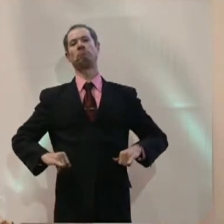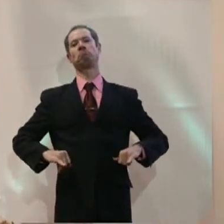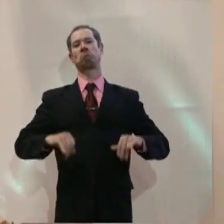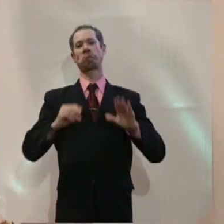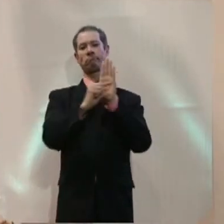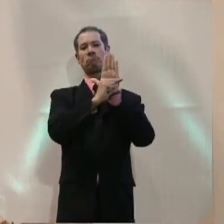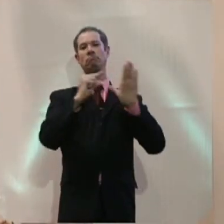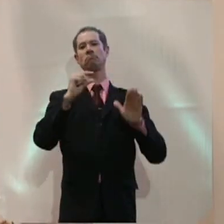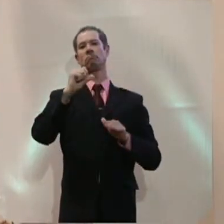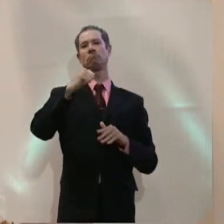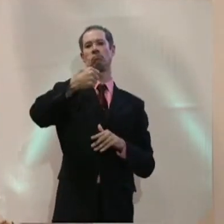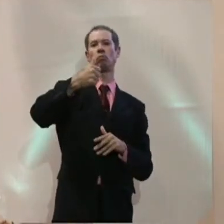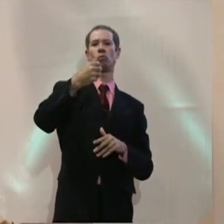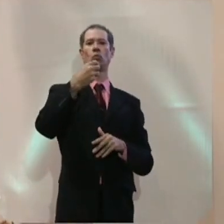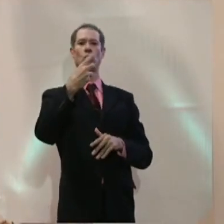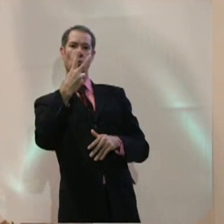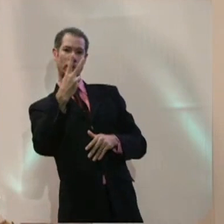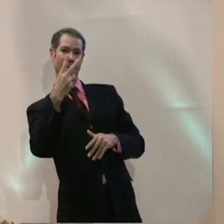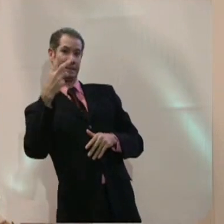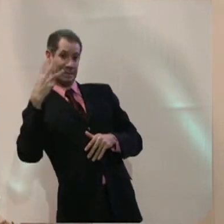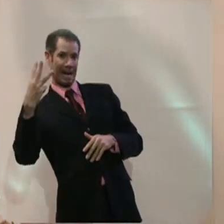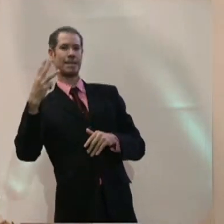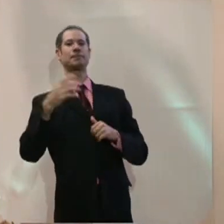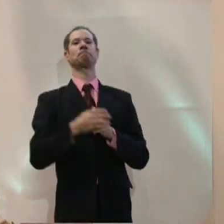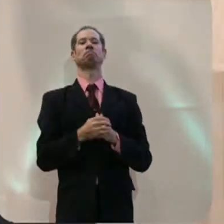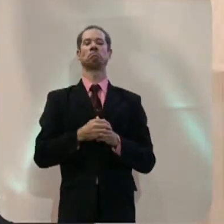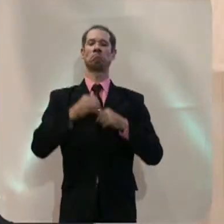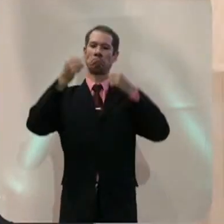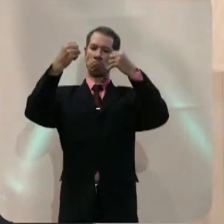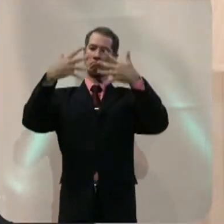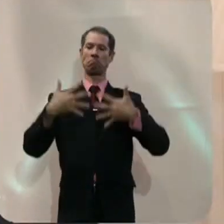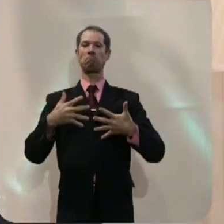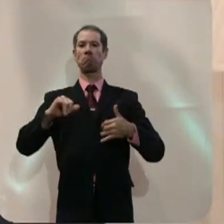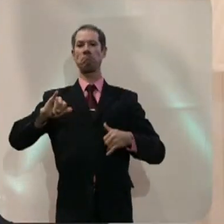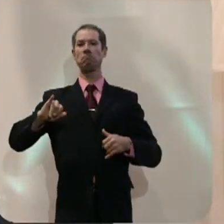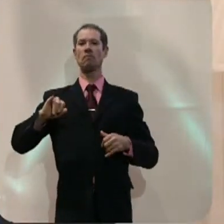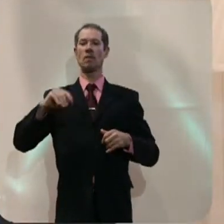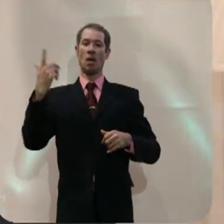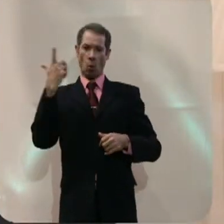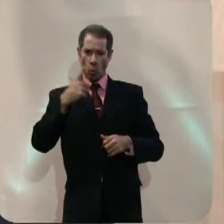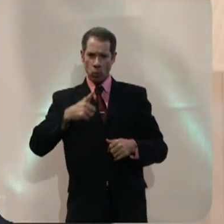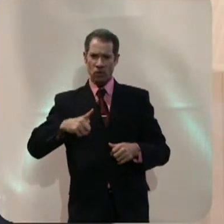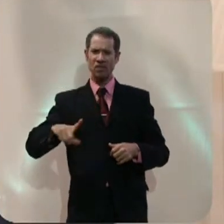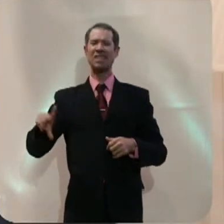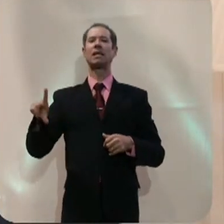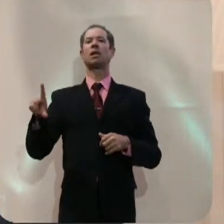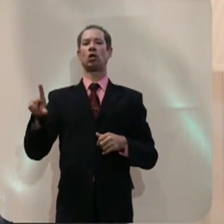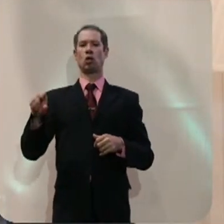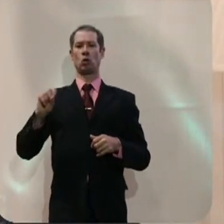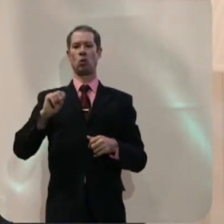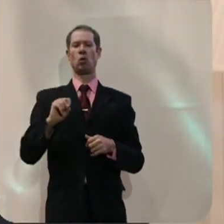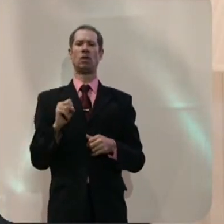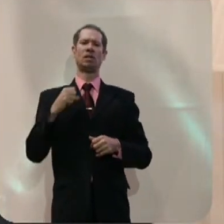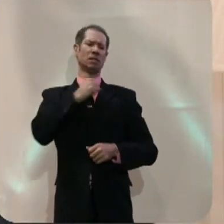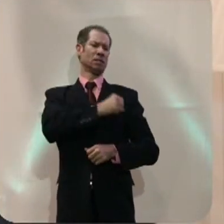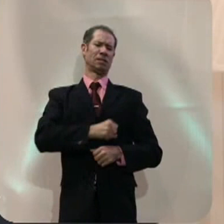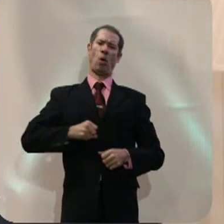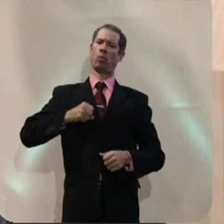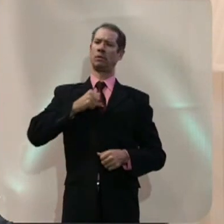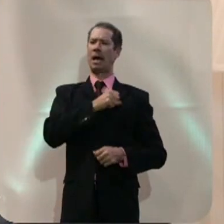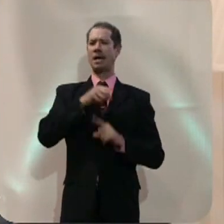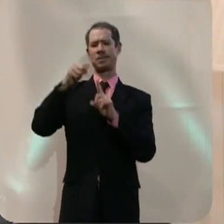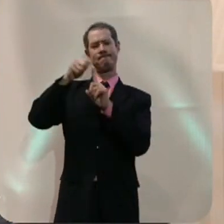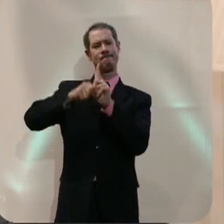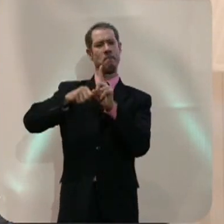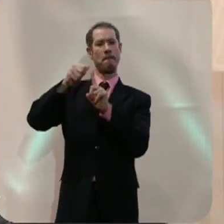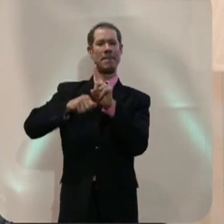nos versículos 1, 2 e 3. E ele diz assim, Jó prosseguiu sua fala: como tenho saudades dos meses